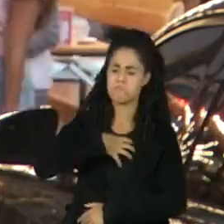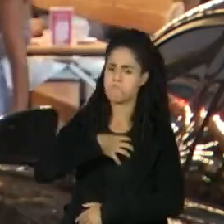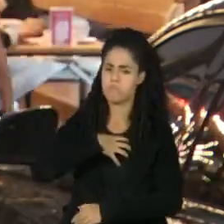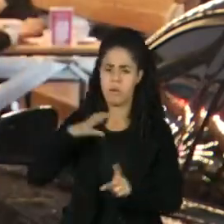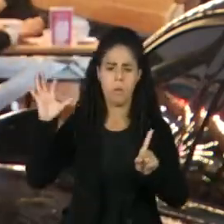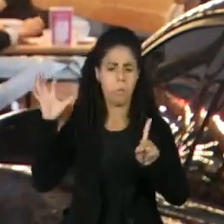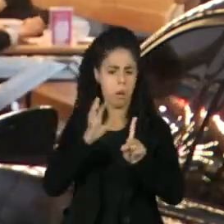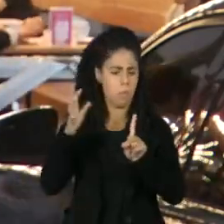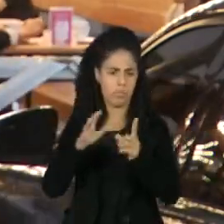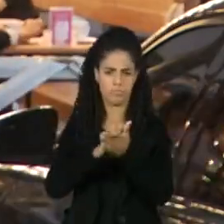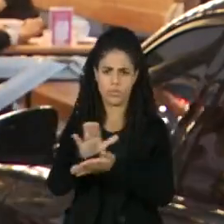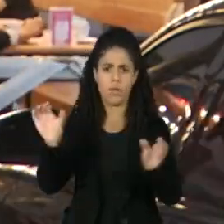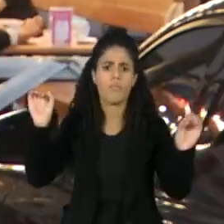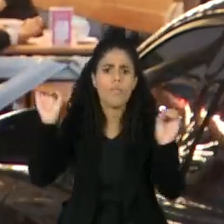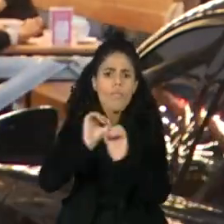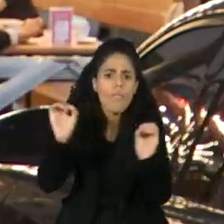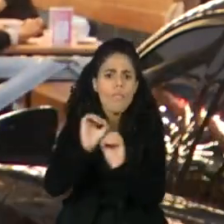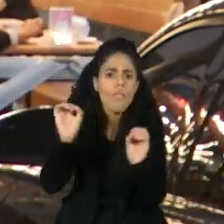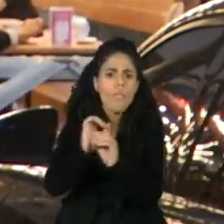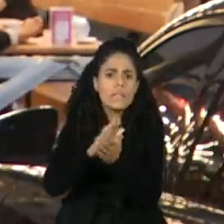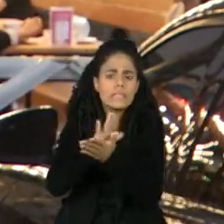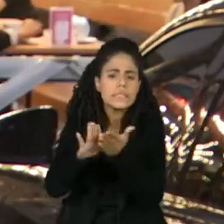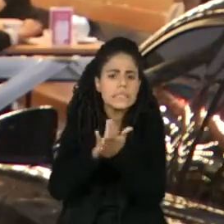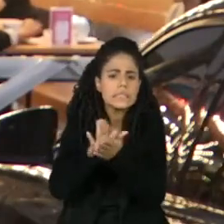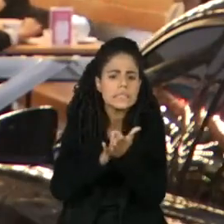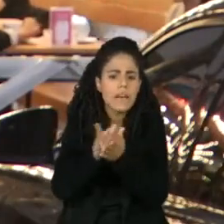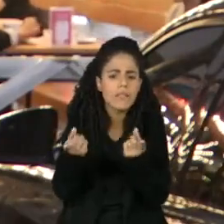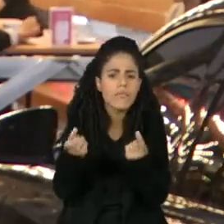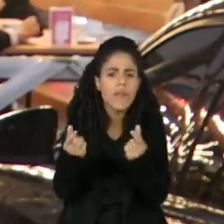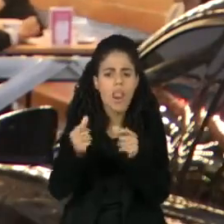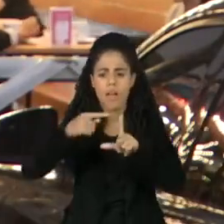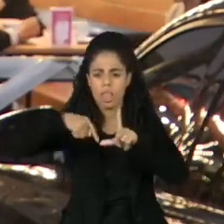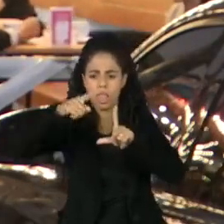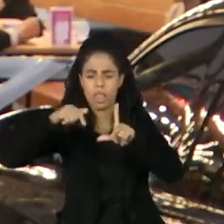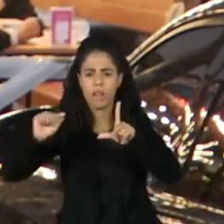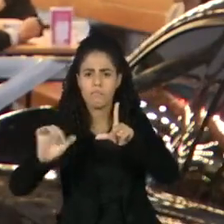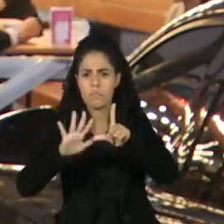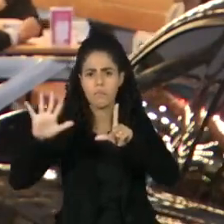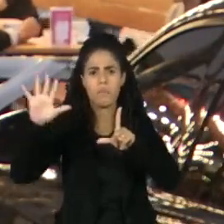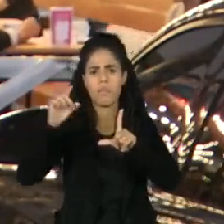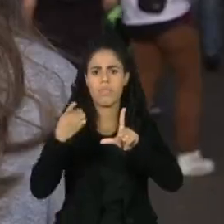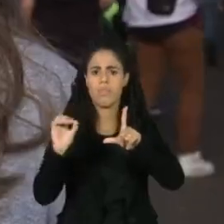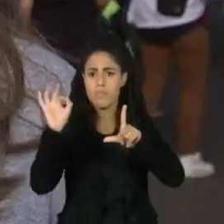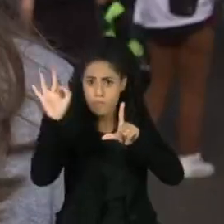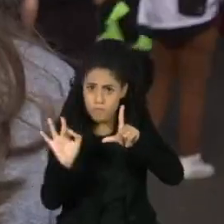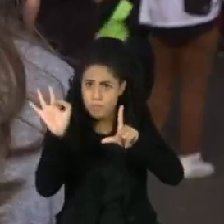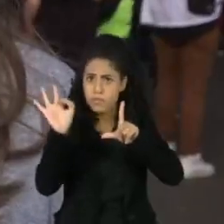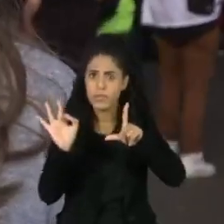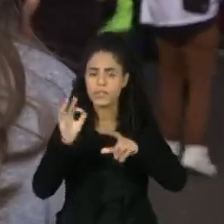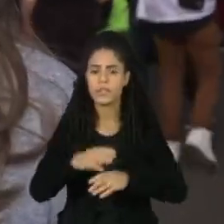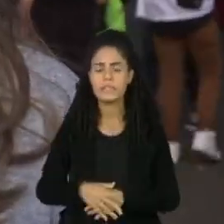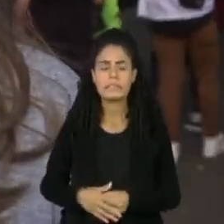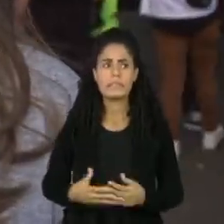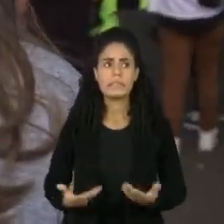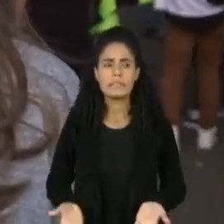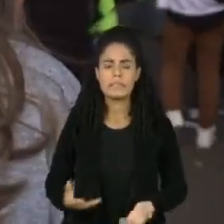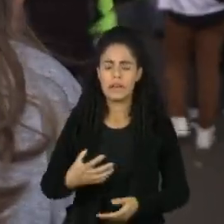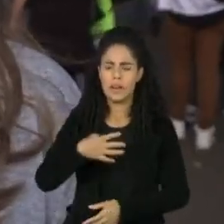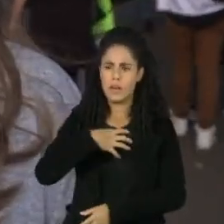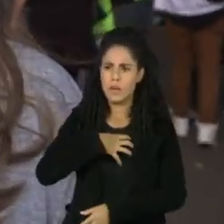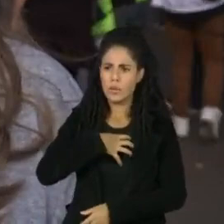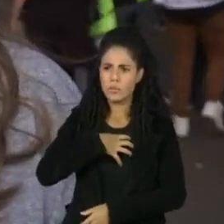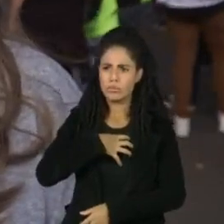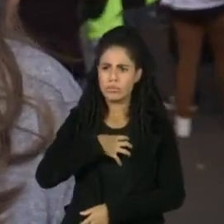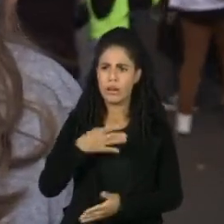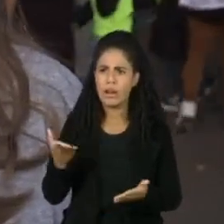diretamente no bolso a corrosão do poder de compra de uma inflação acima dos 10%. Eu consigo sentir o fantasma da